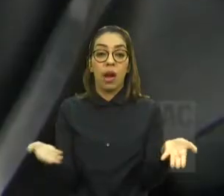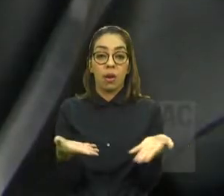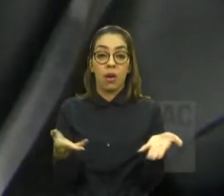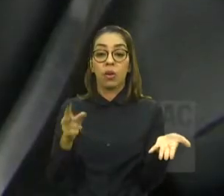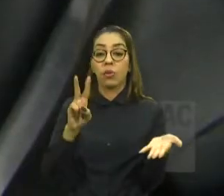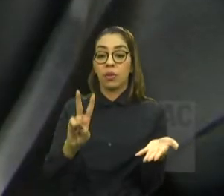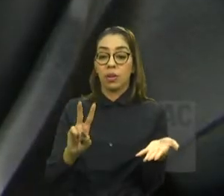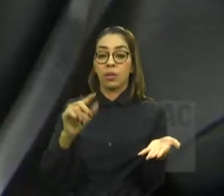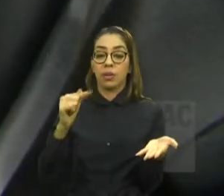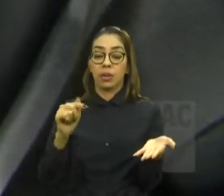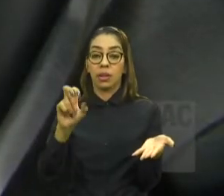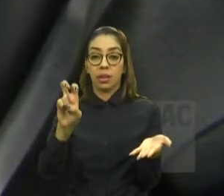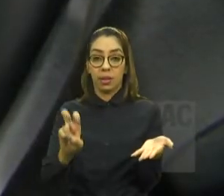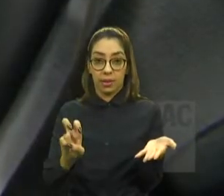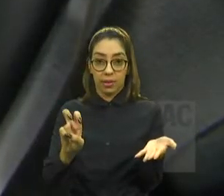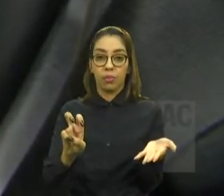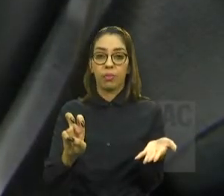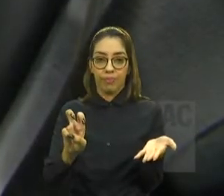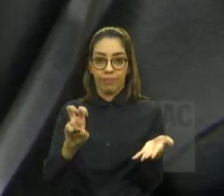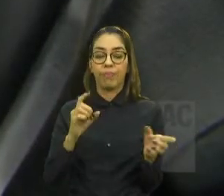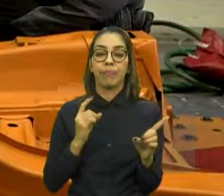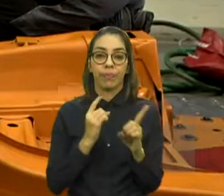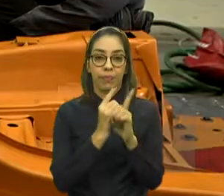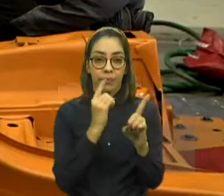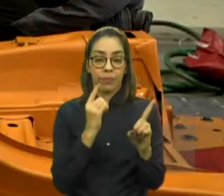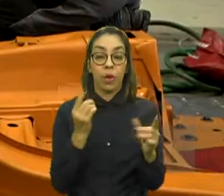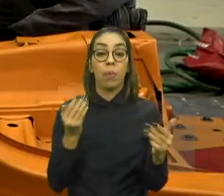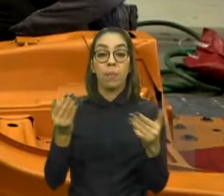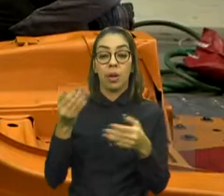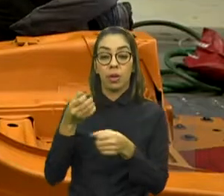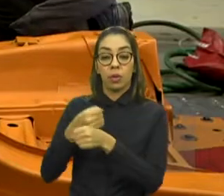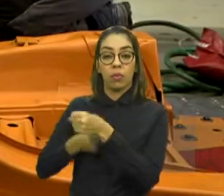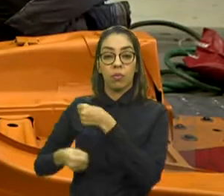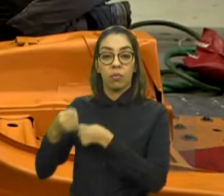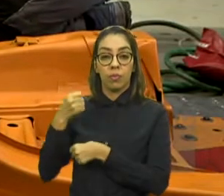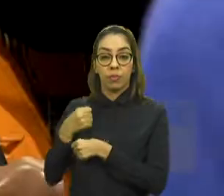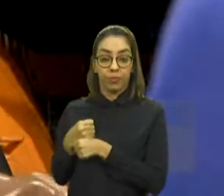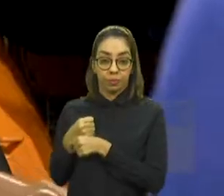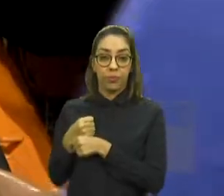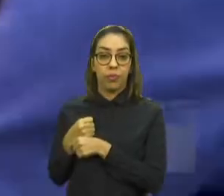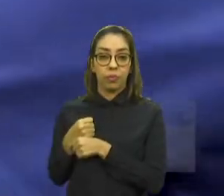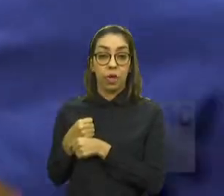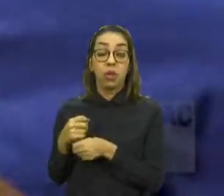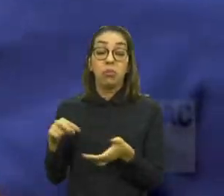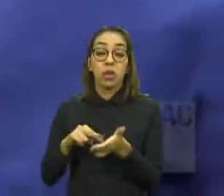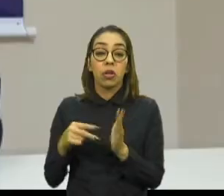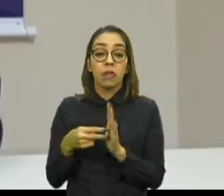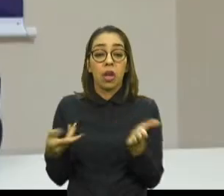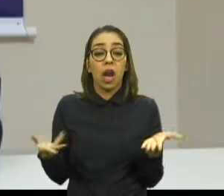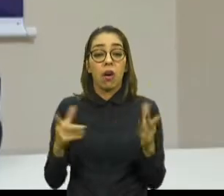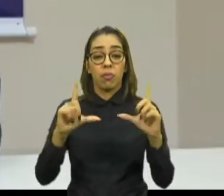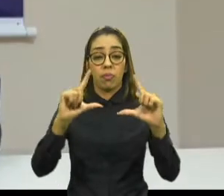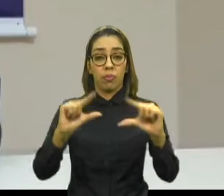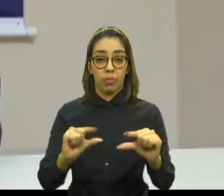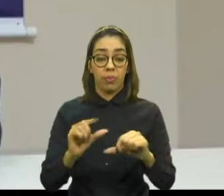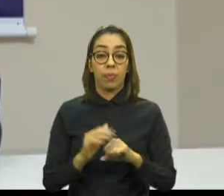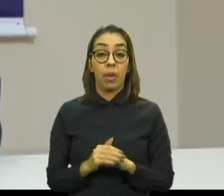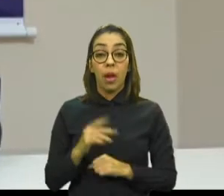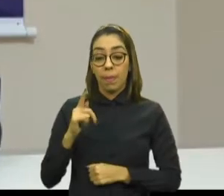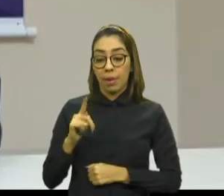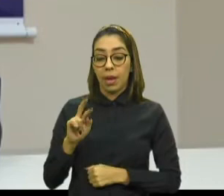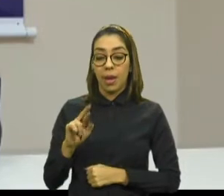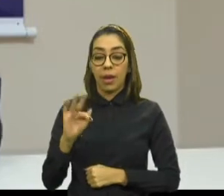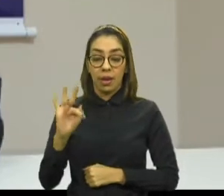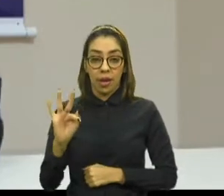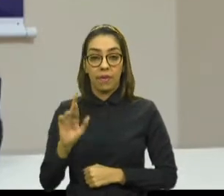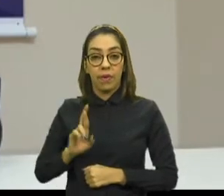contra 159 no mesmo período de 2021. O representante da comunicação da PRF explica os